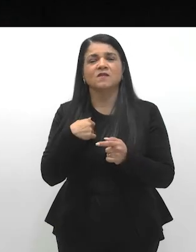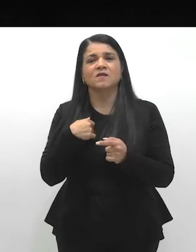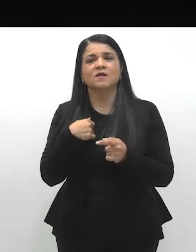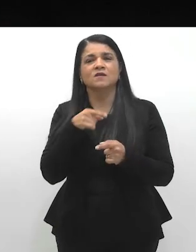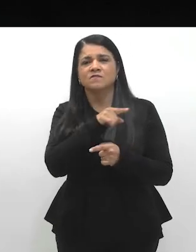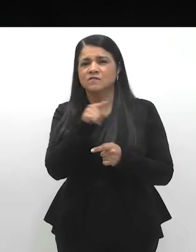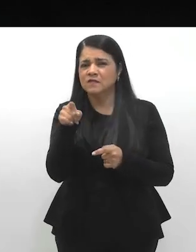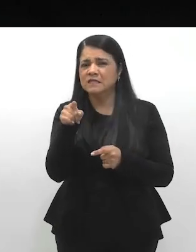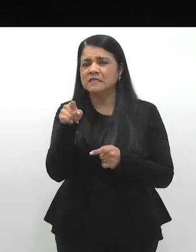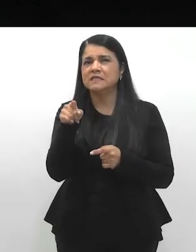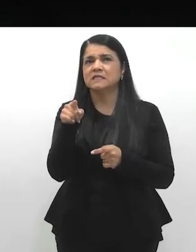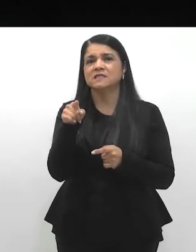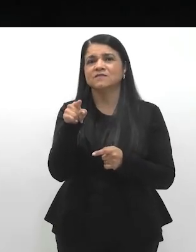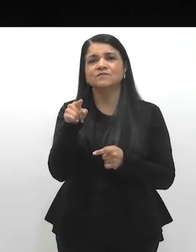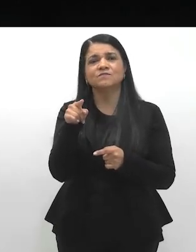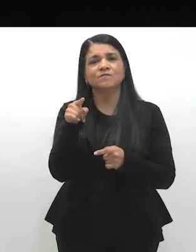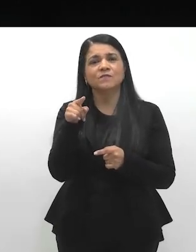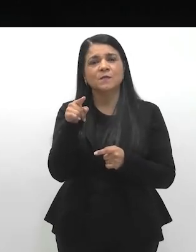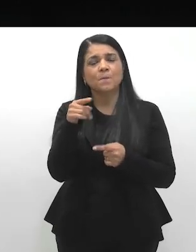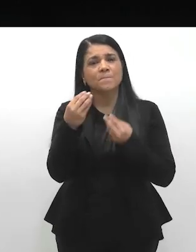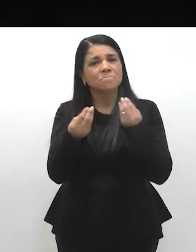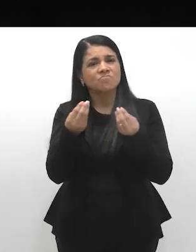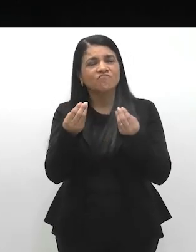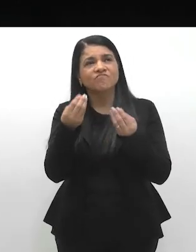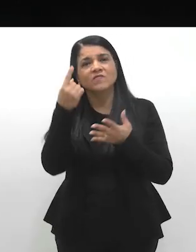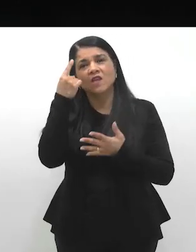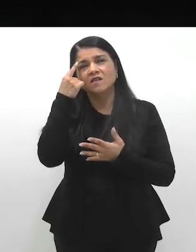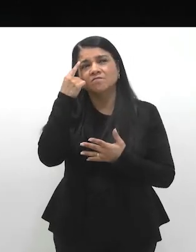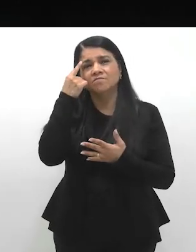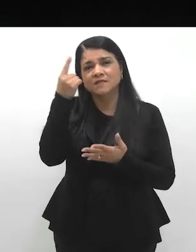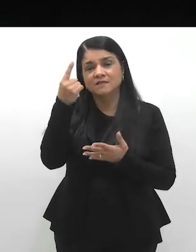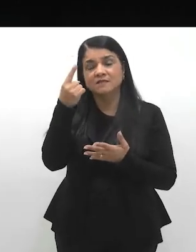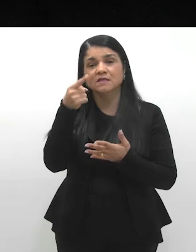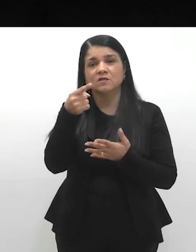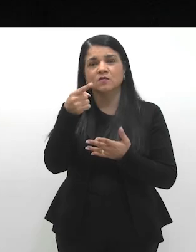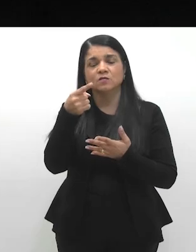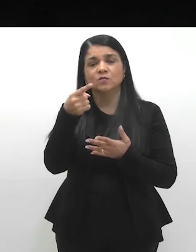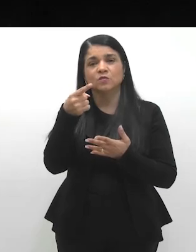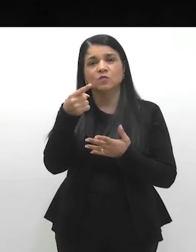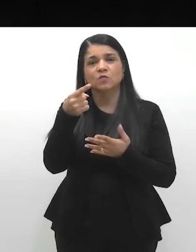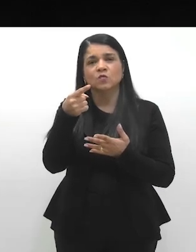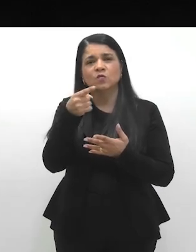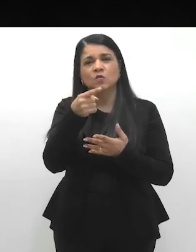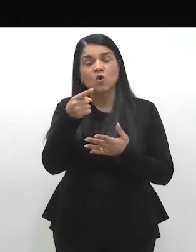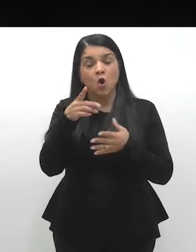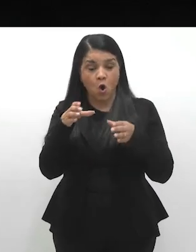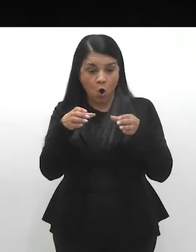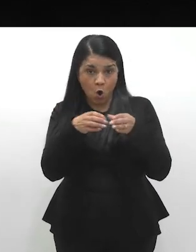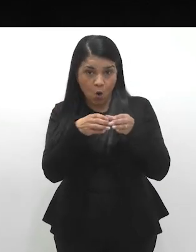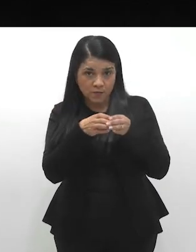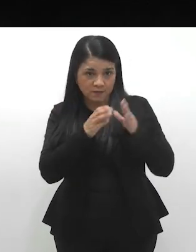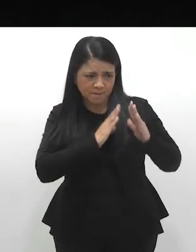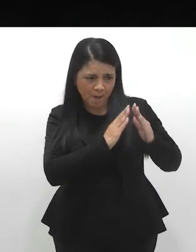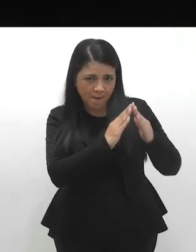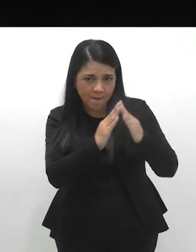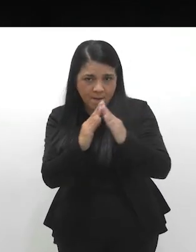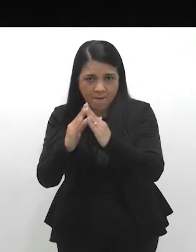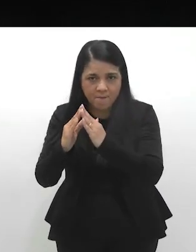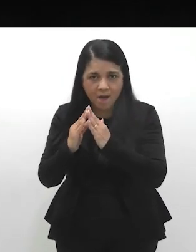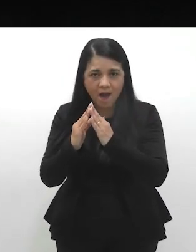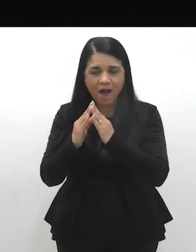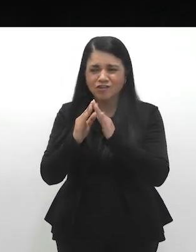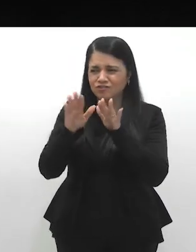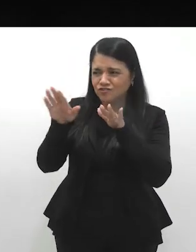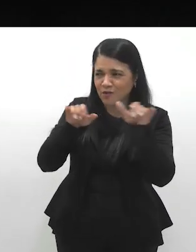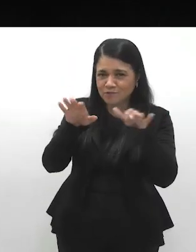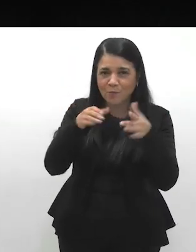para vocês terem uma noção, quando a gente traz a comunidade do